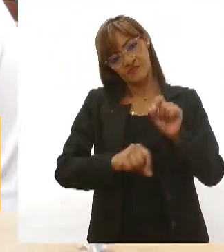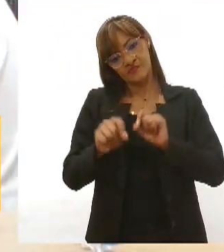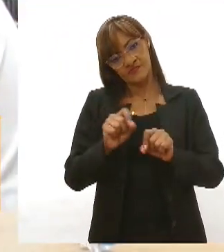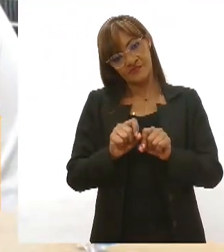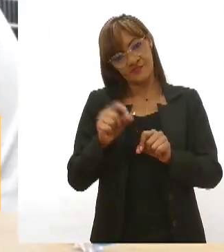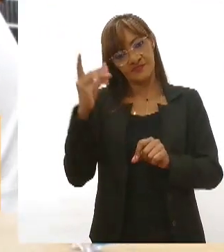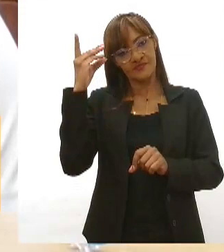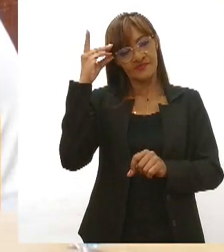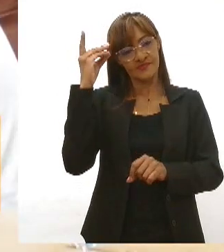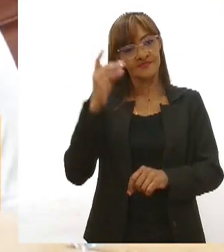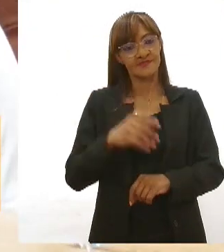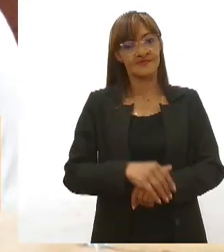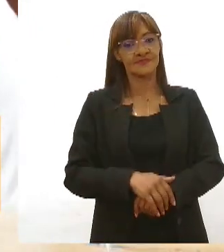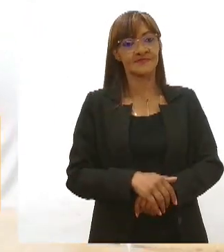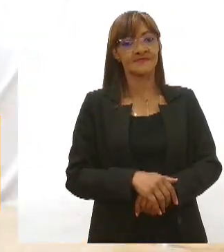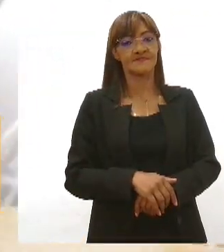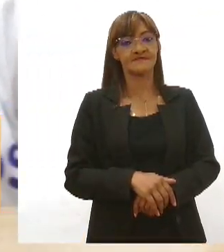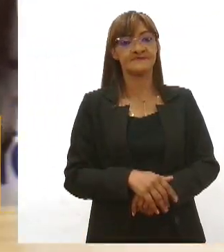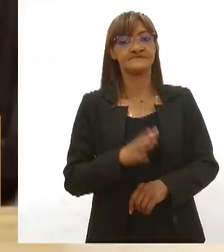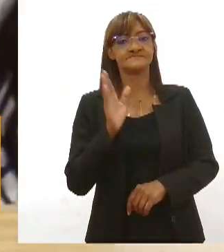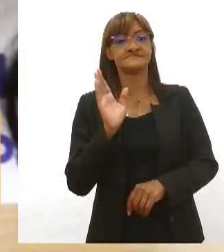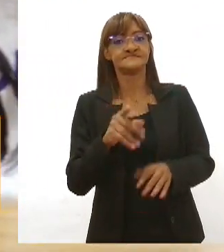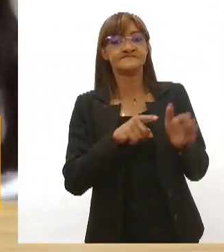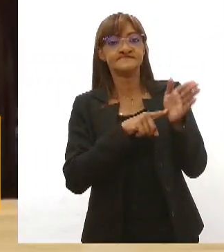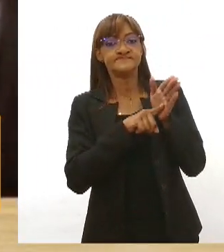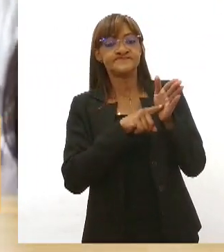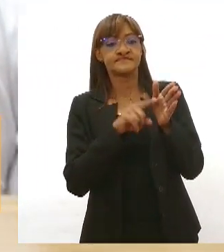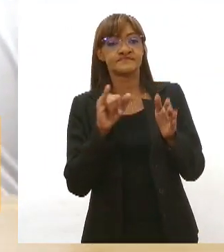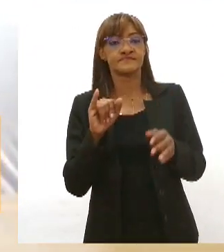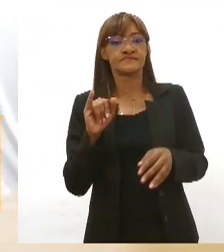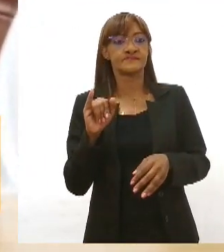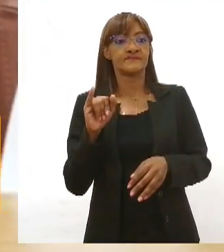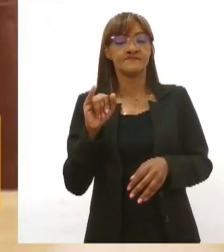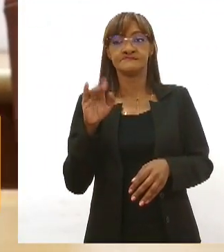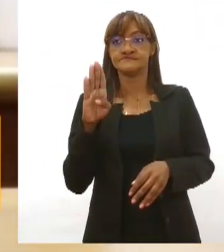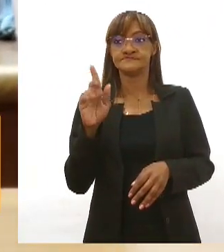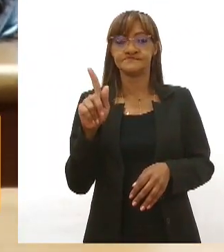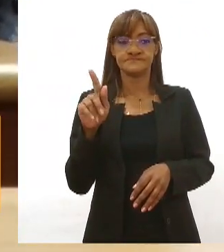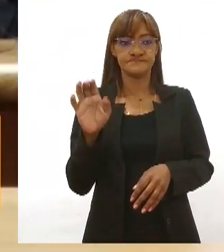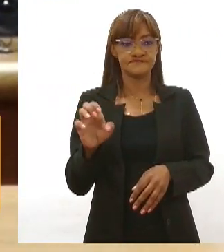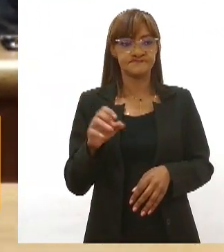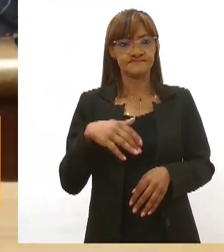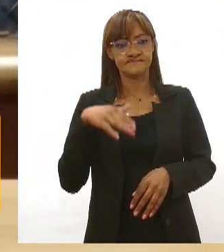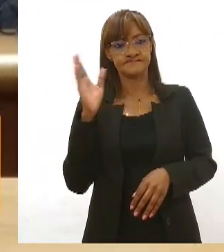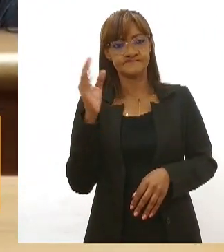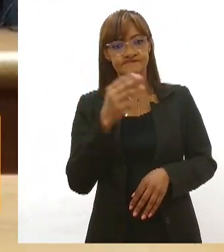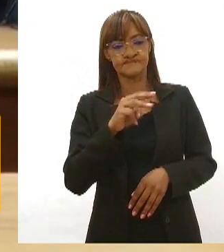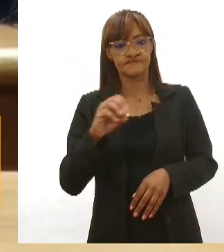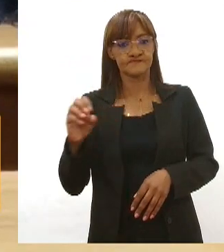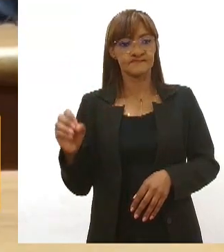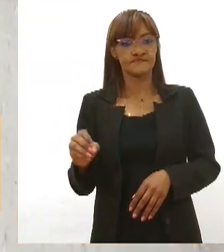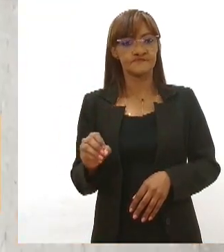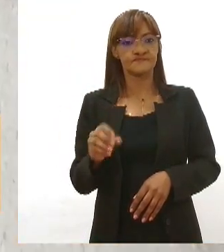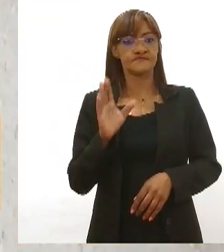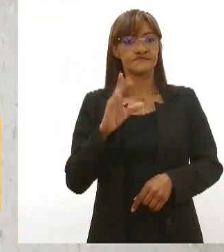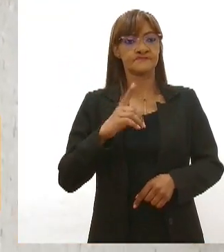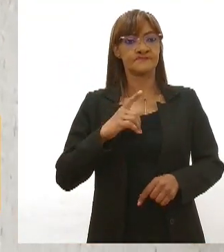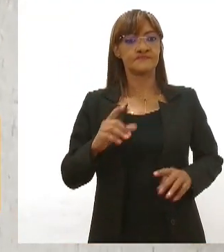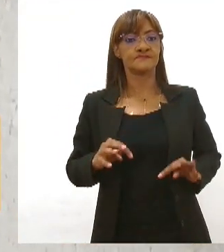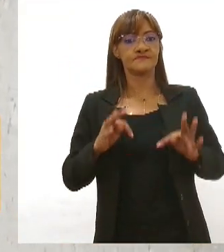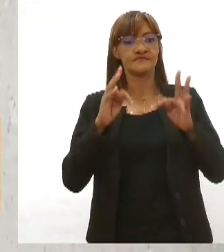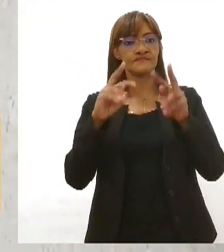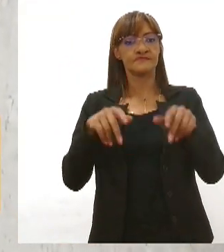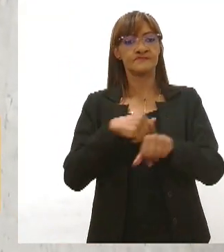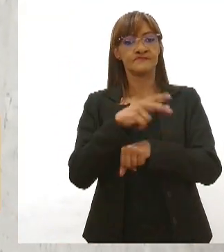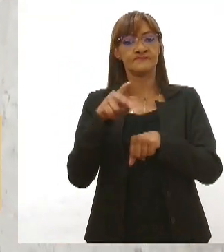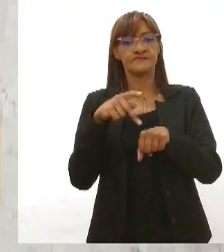De acordo com o último censo do IBGE, são mais de 300 mil casos confirmados de síndrome de Down em todo o país. Em Sergipe,